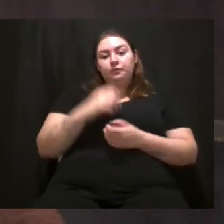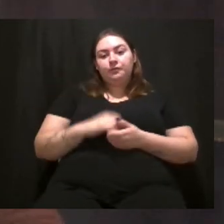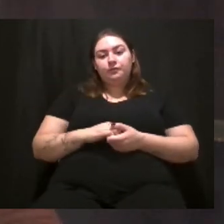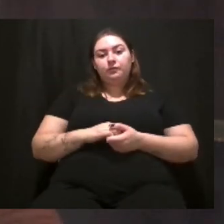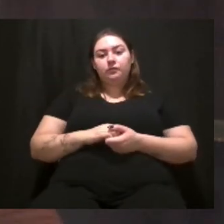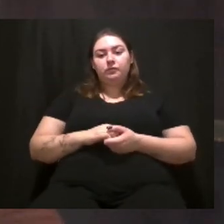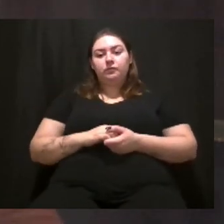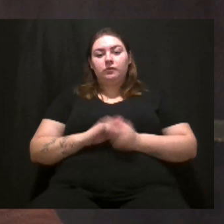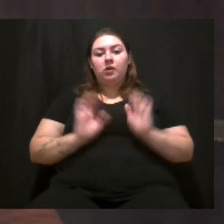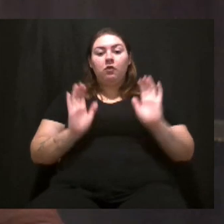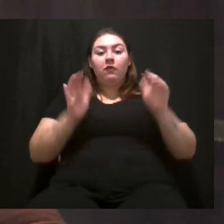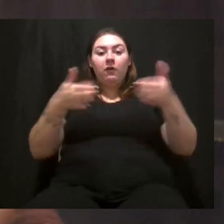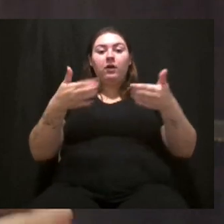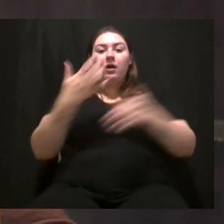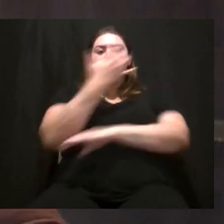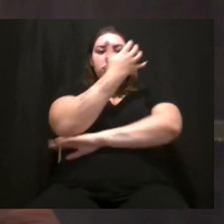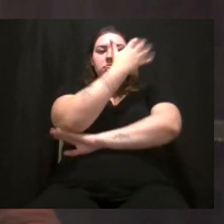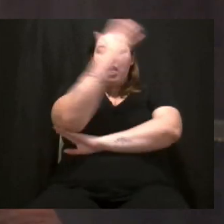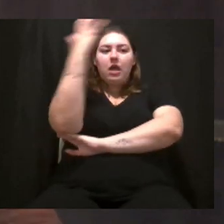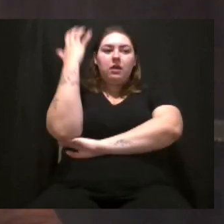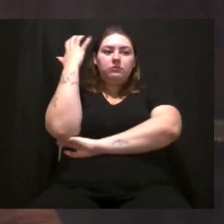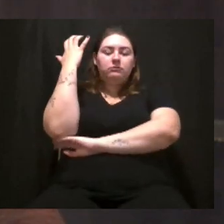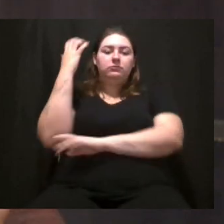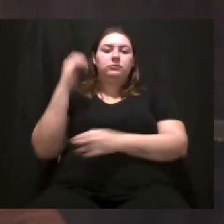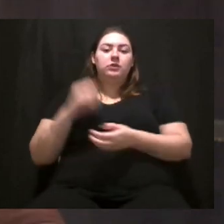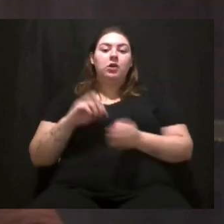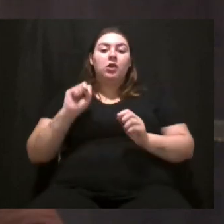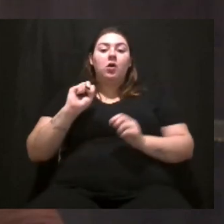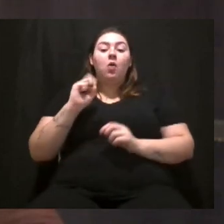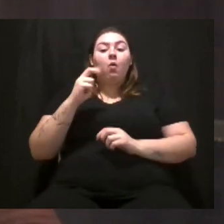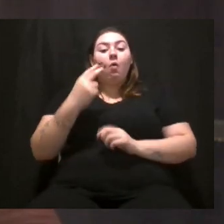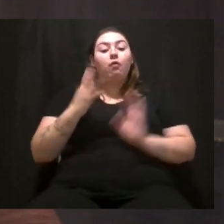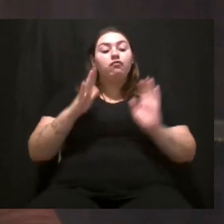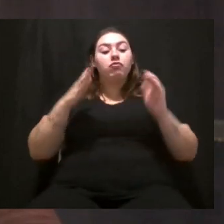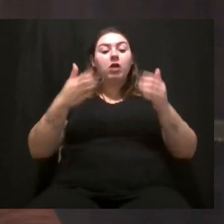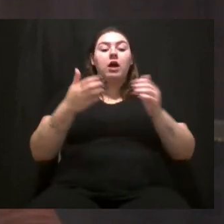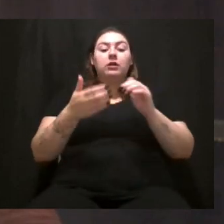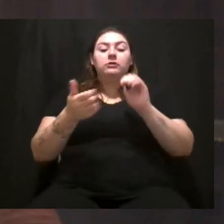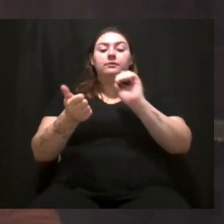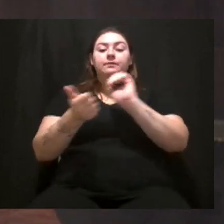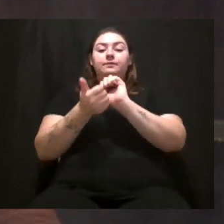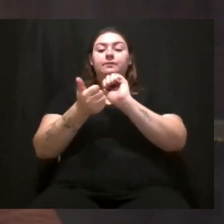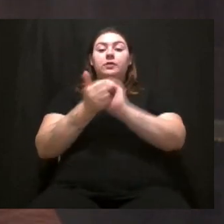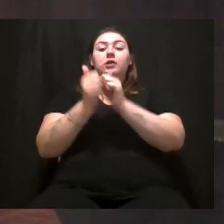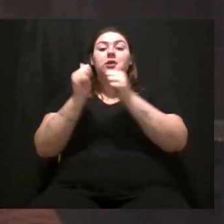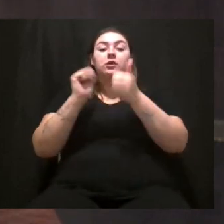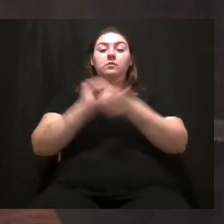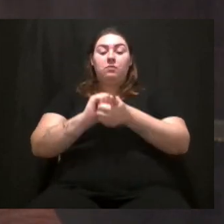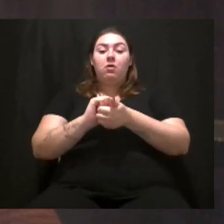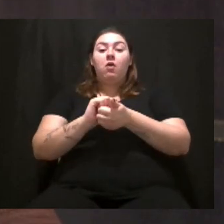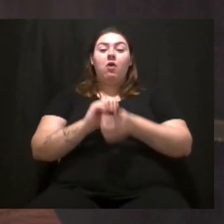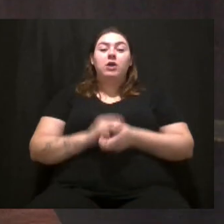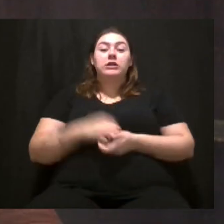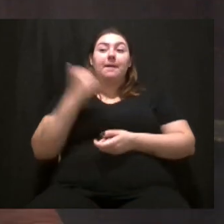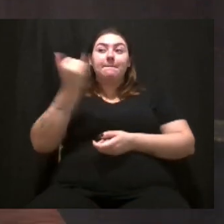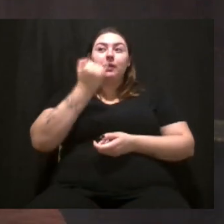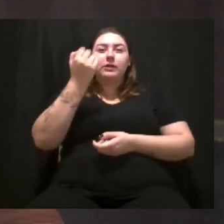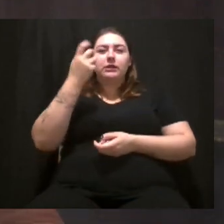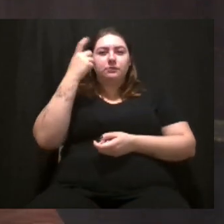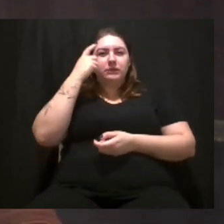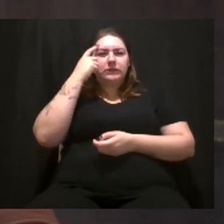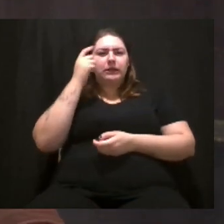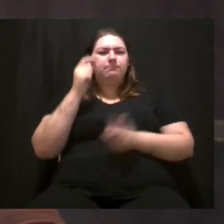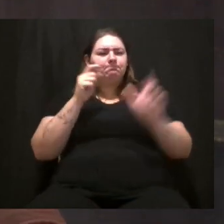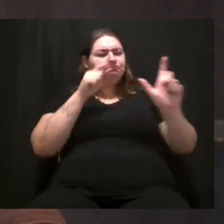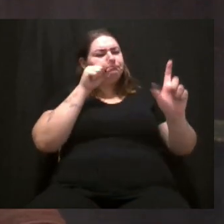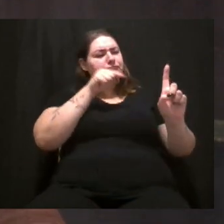da natureza mesmo, outras que são para o esporte. Então é importante a gente conhecer quais são as características dos nossos filhos para